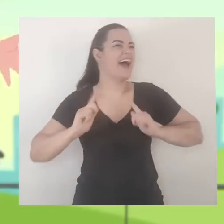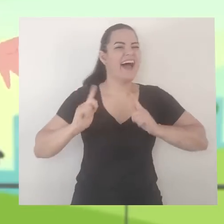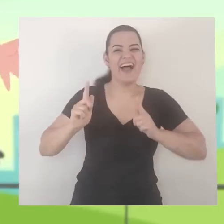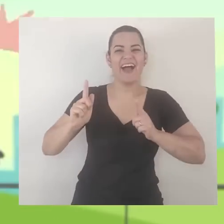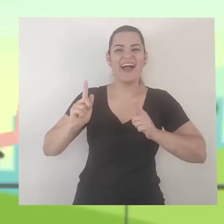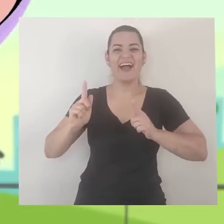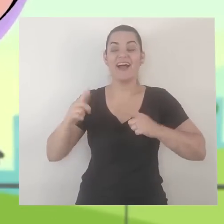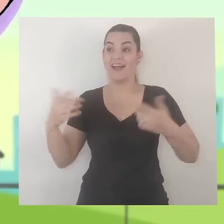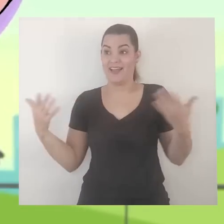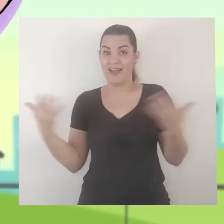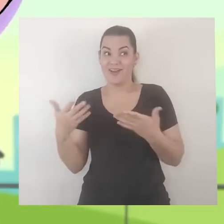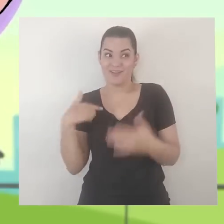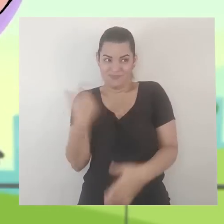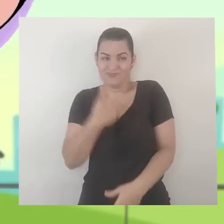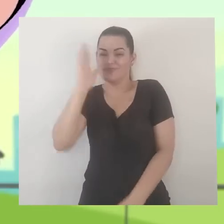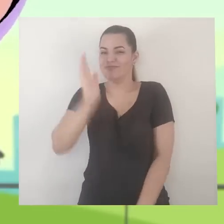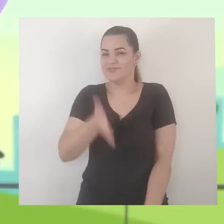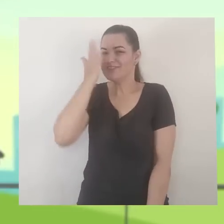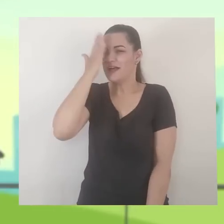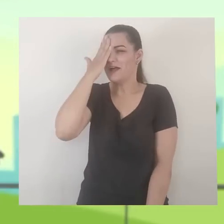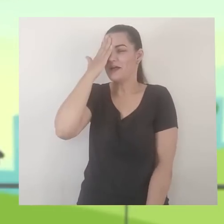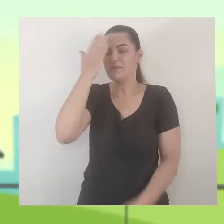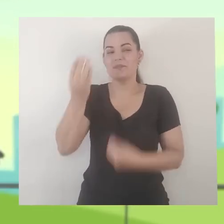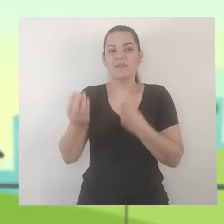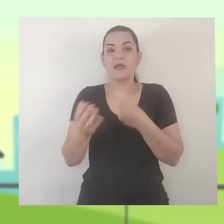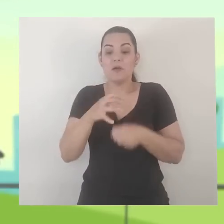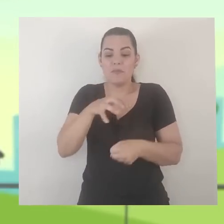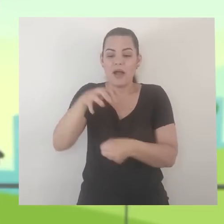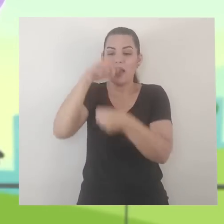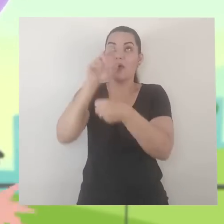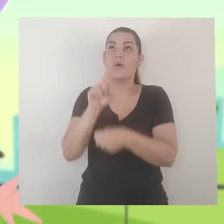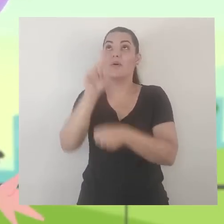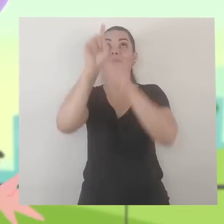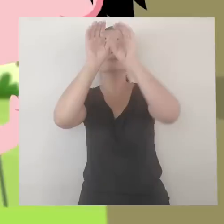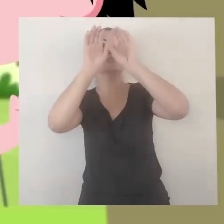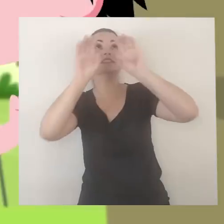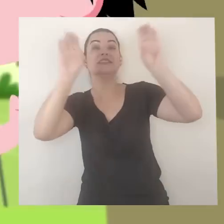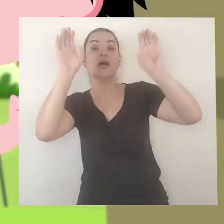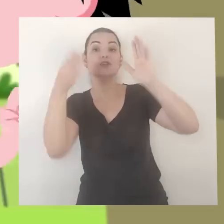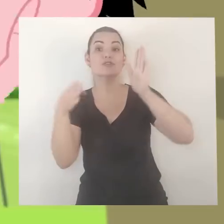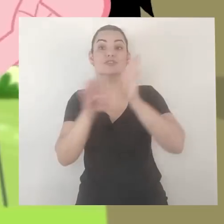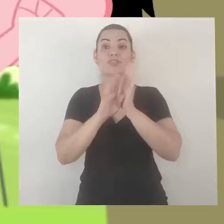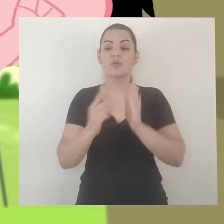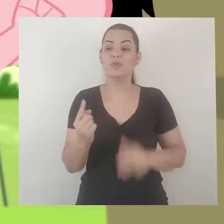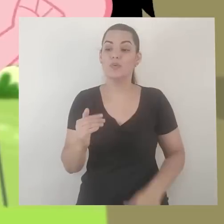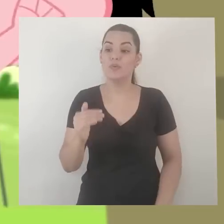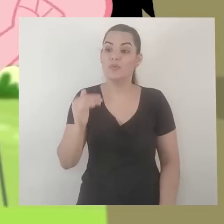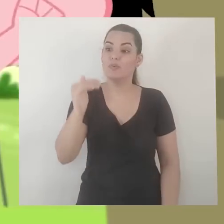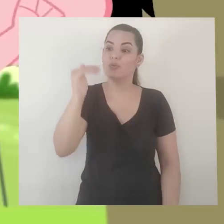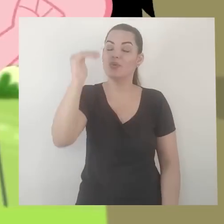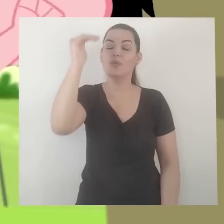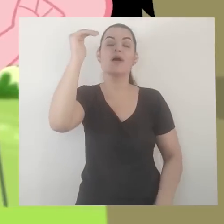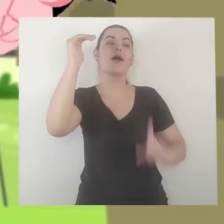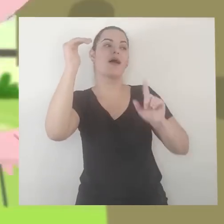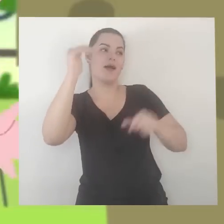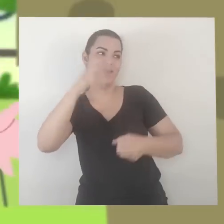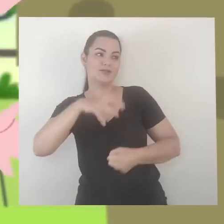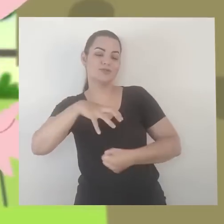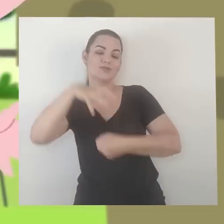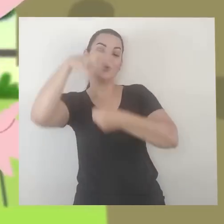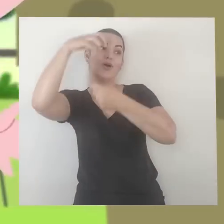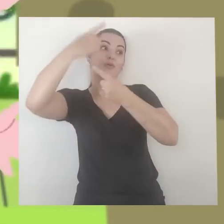divertido. E agora já sabemos como o balão sobe lá pro céu. Os balões sabem que o ar quente